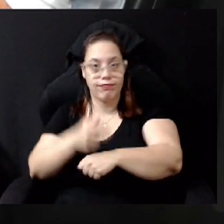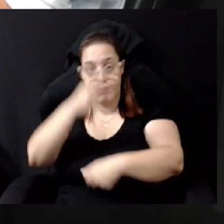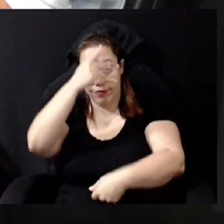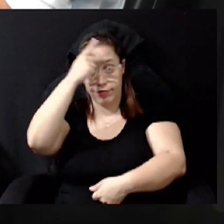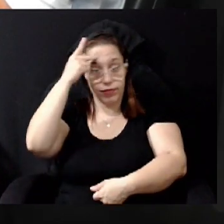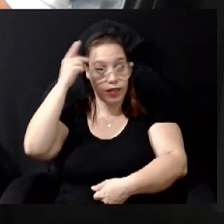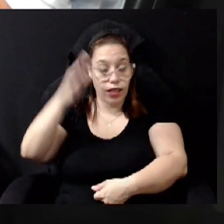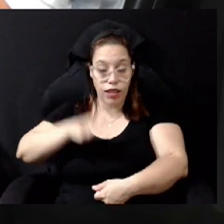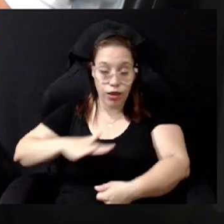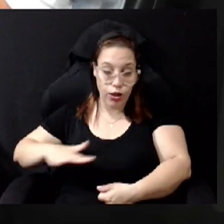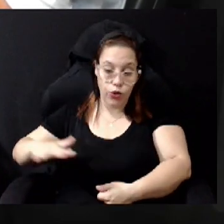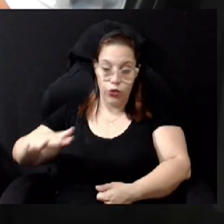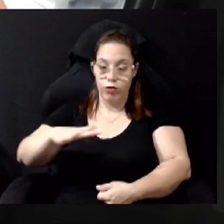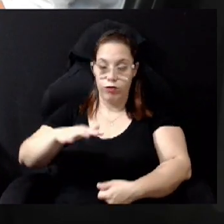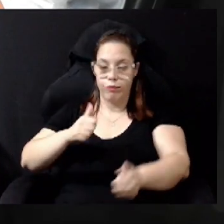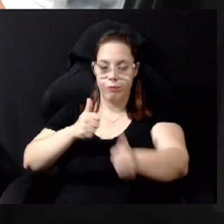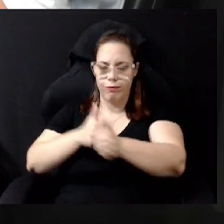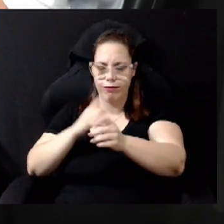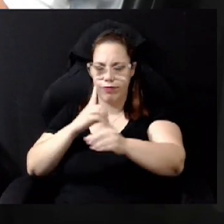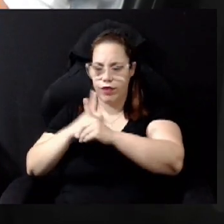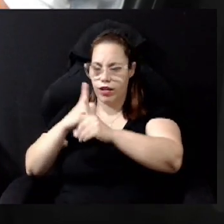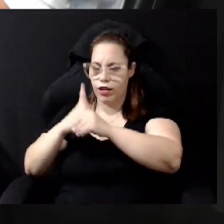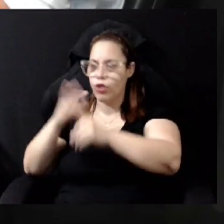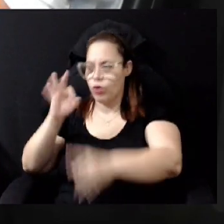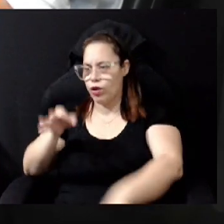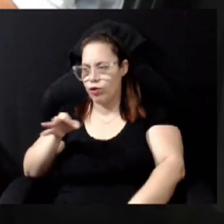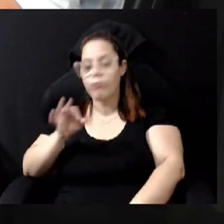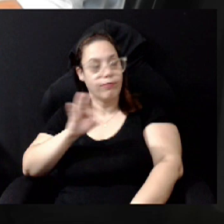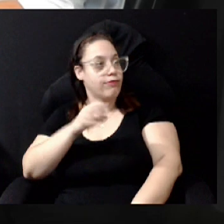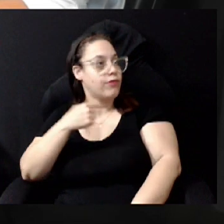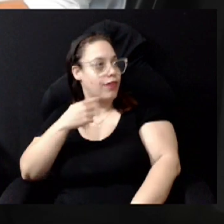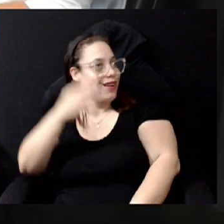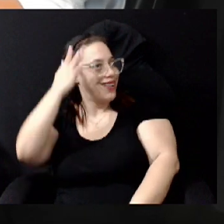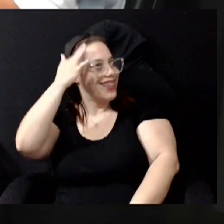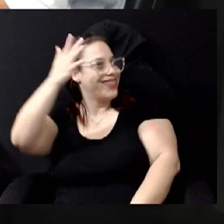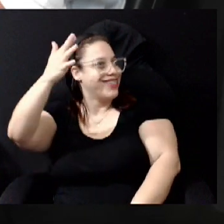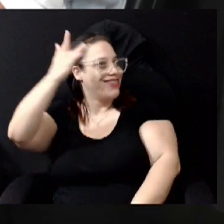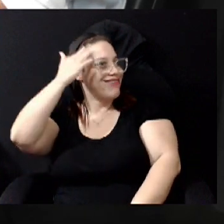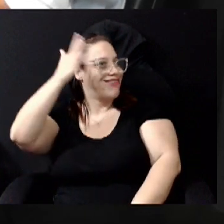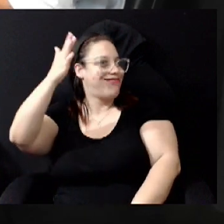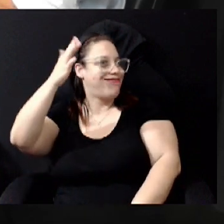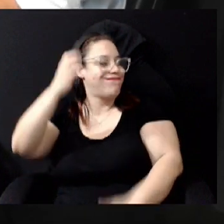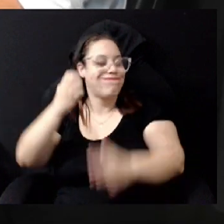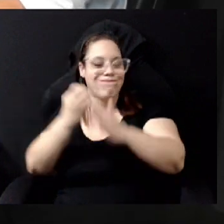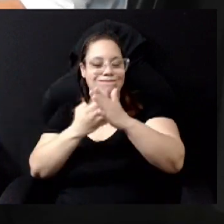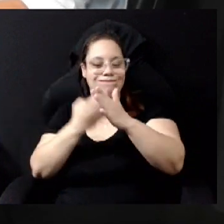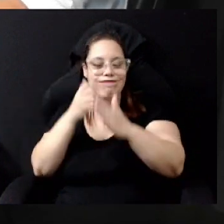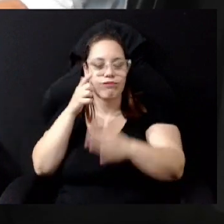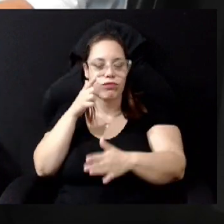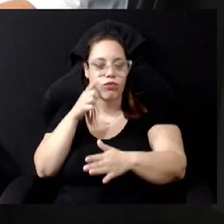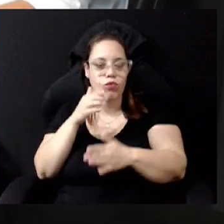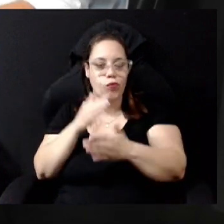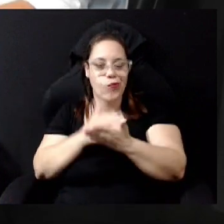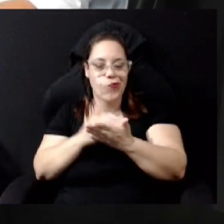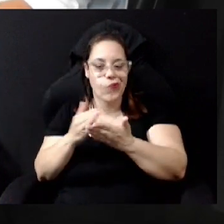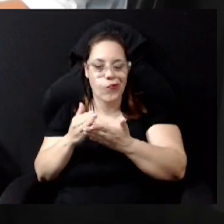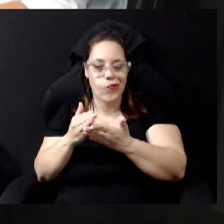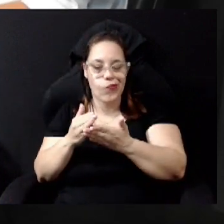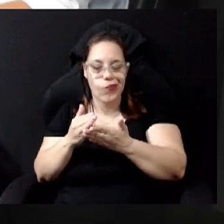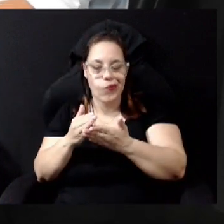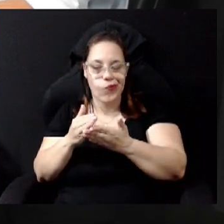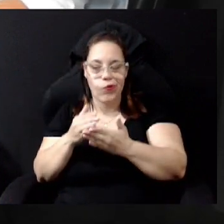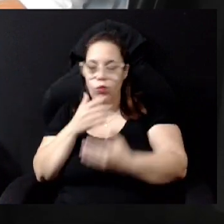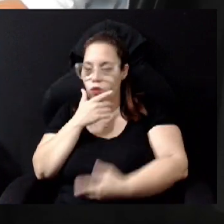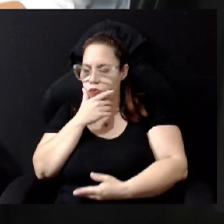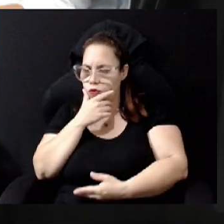Esse encontro é o ideal. É o ideal, é o que nós sonhamos, né? Que as empresas comecem. Porque assim, nós tivemos durante